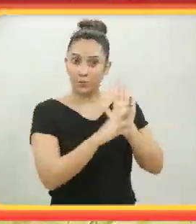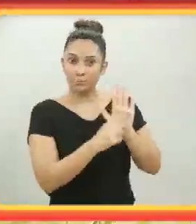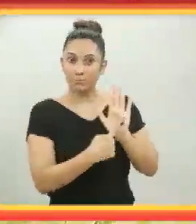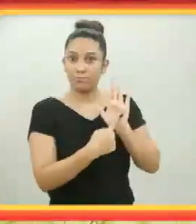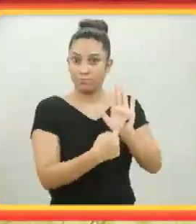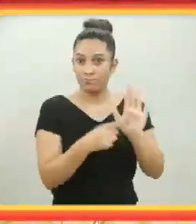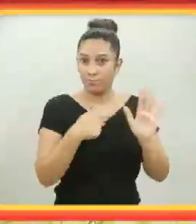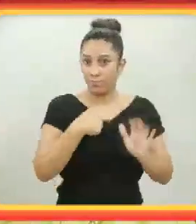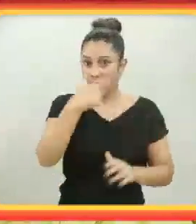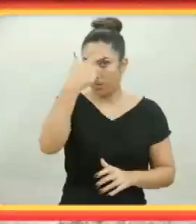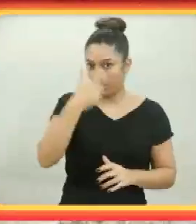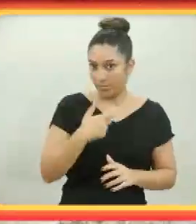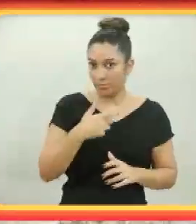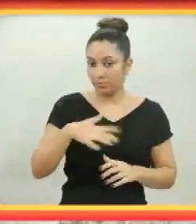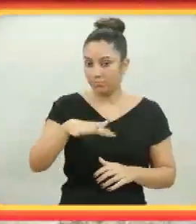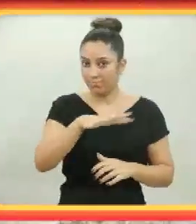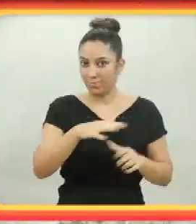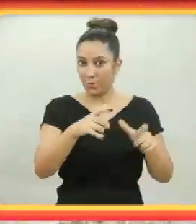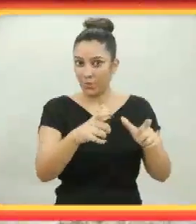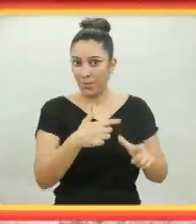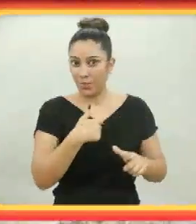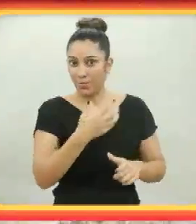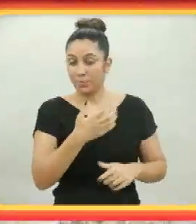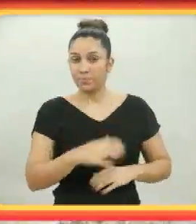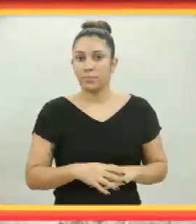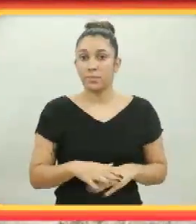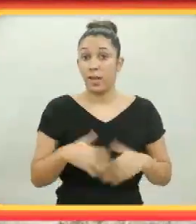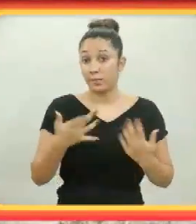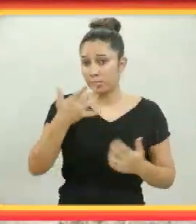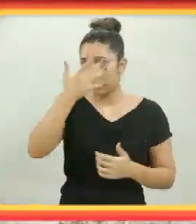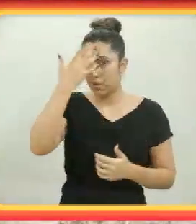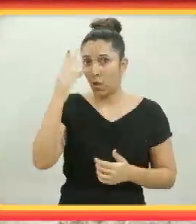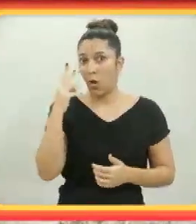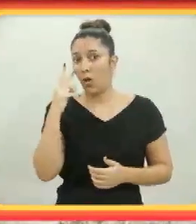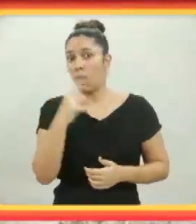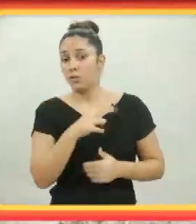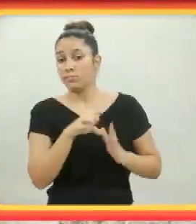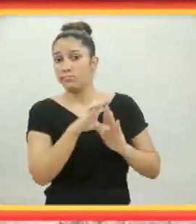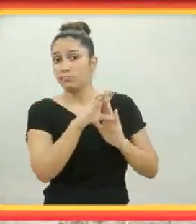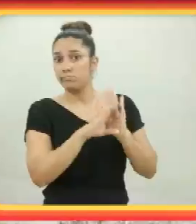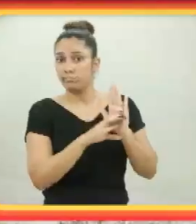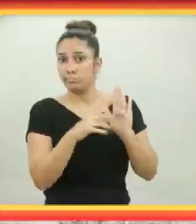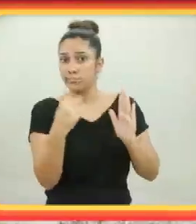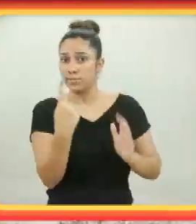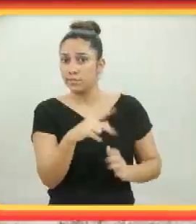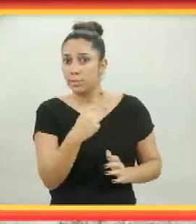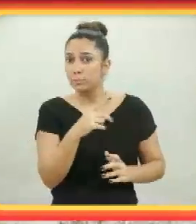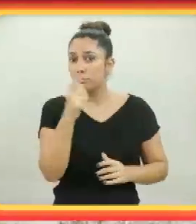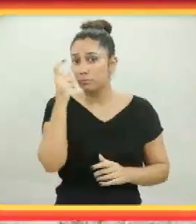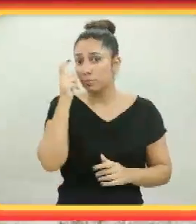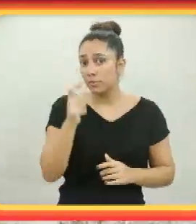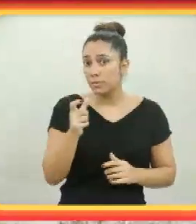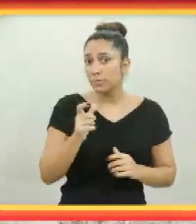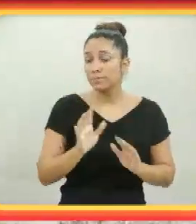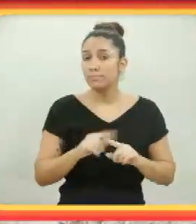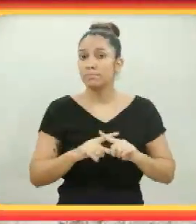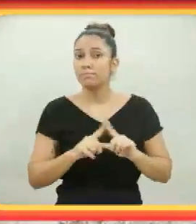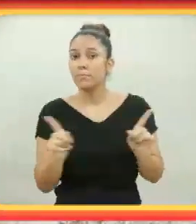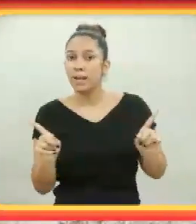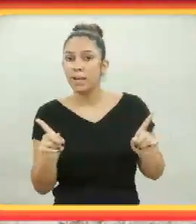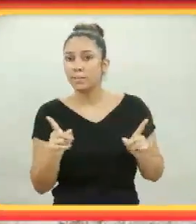uma profissão. Isso dificultou um pouco, porque quando eu apresentava o meu currículo e quando eu me apresentava ao estabelecimento, ao